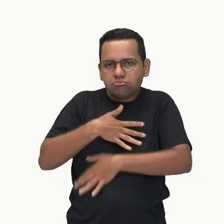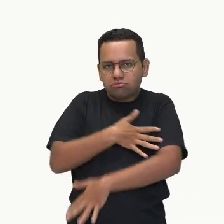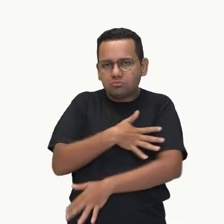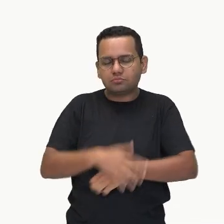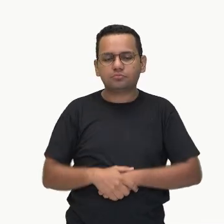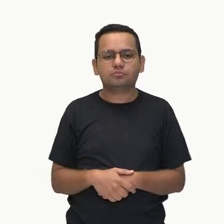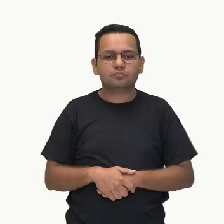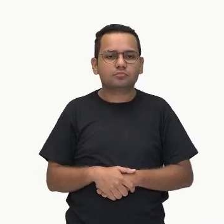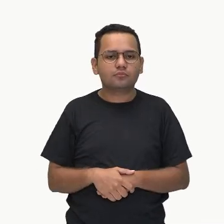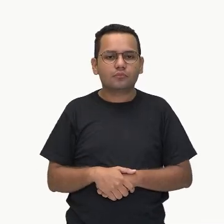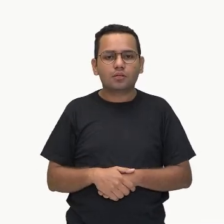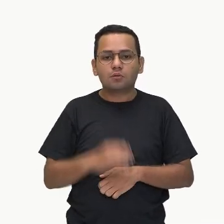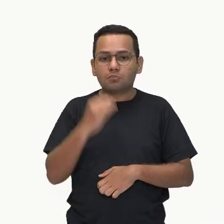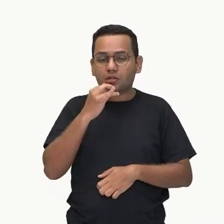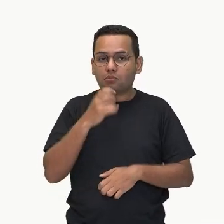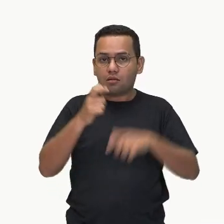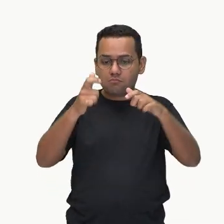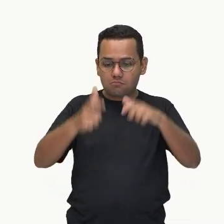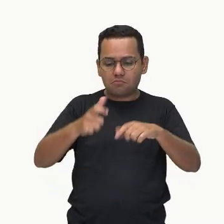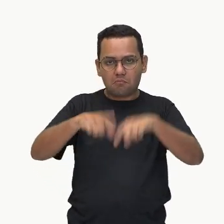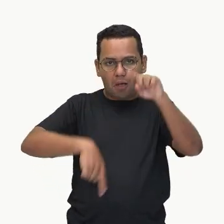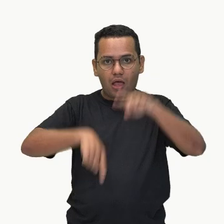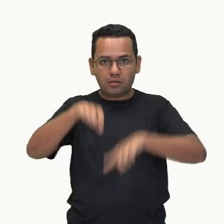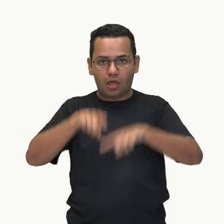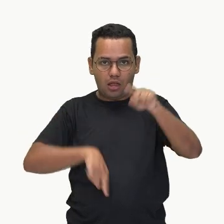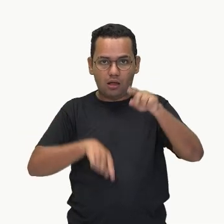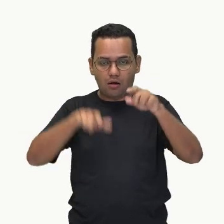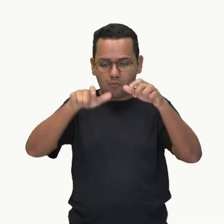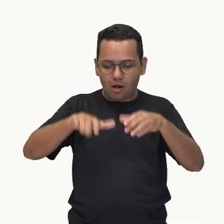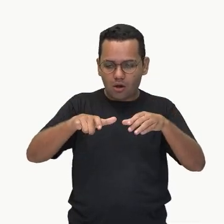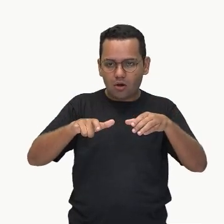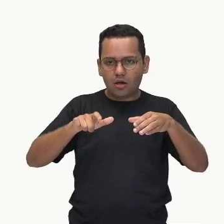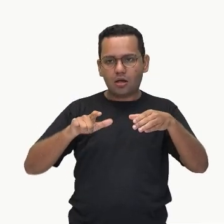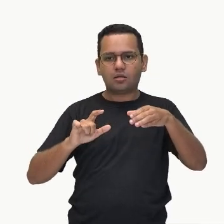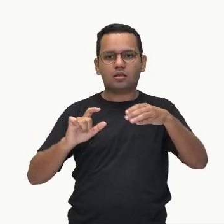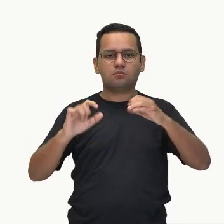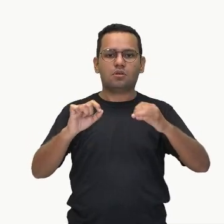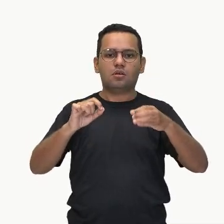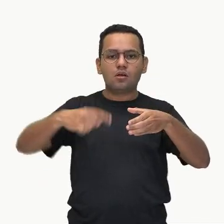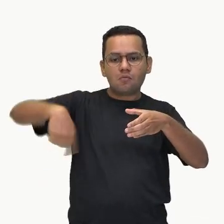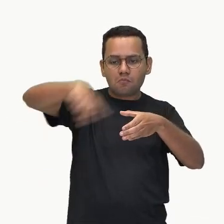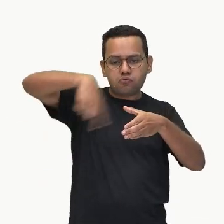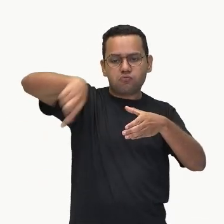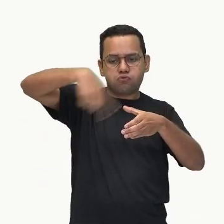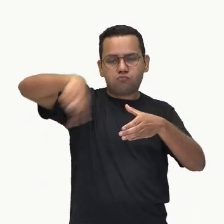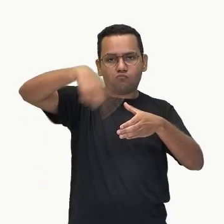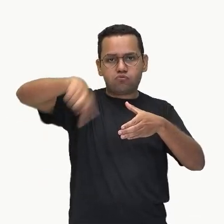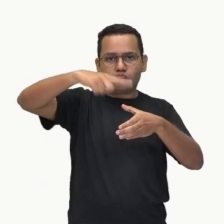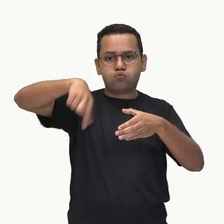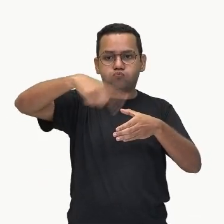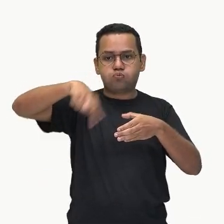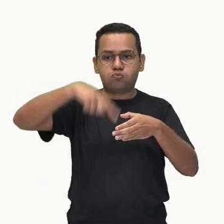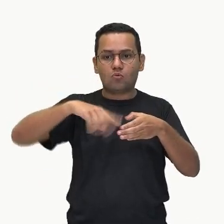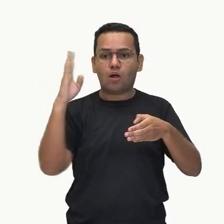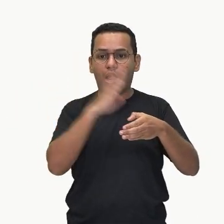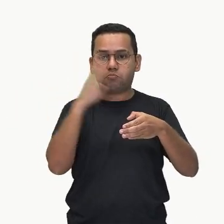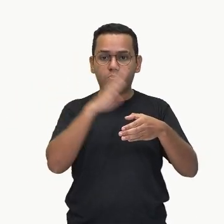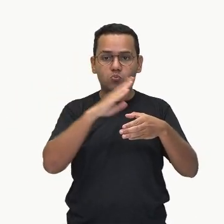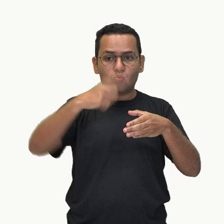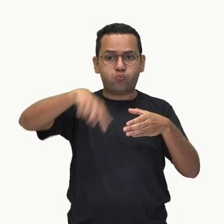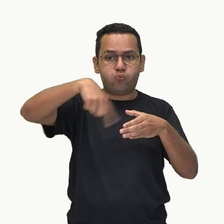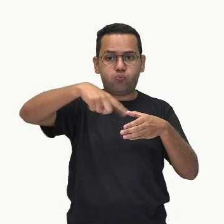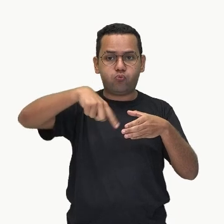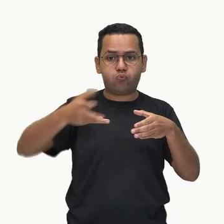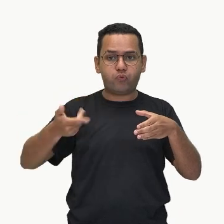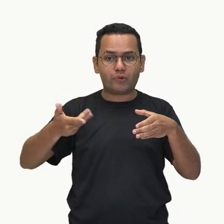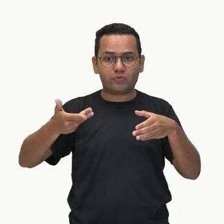colocou aqui na centrífuga e ela vai girar em rotação, vai girar em altíssima velocidade,